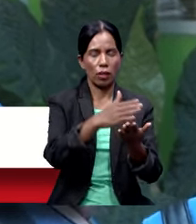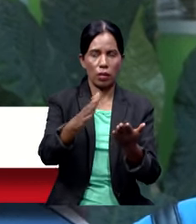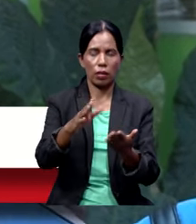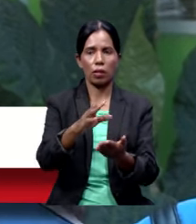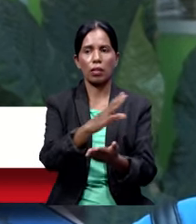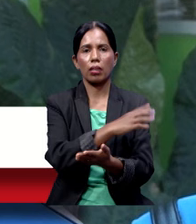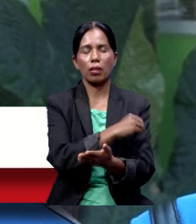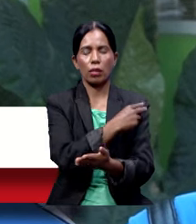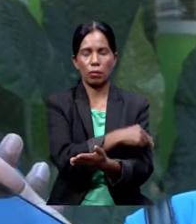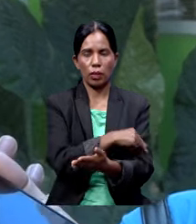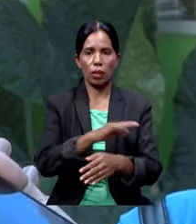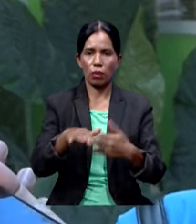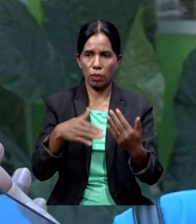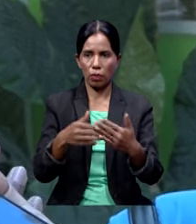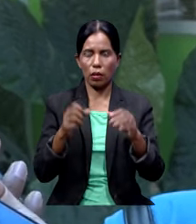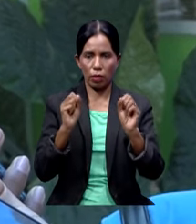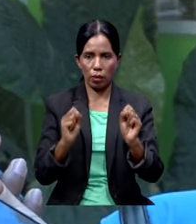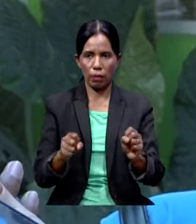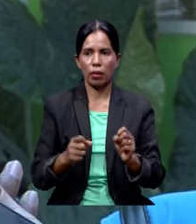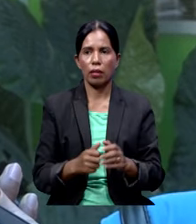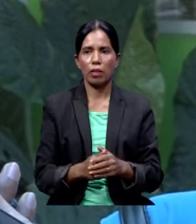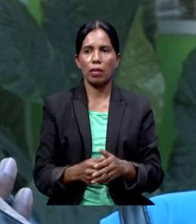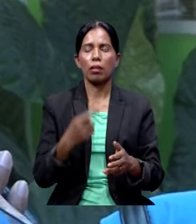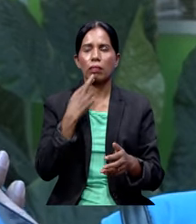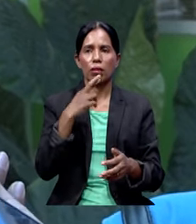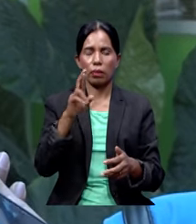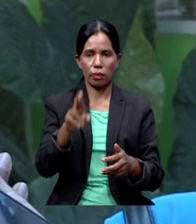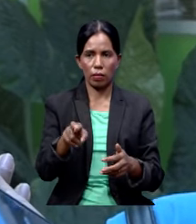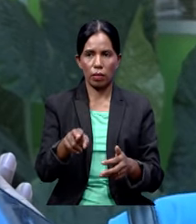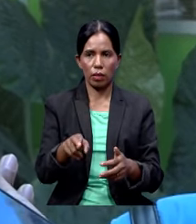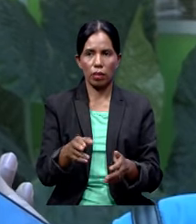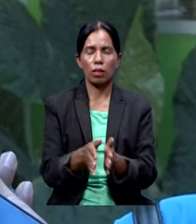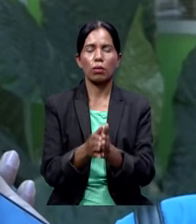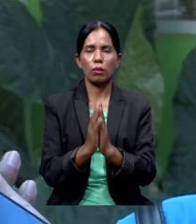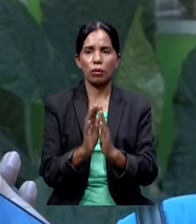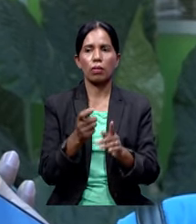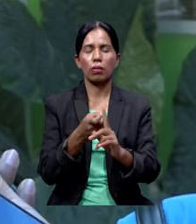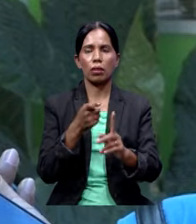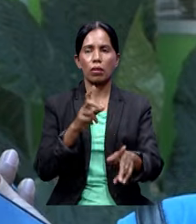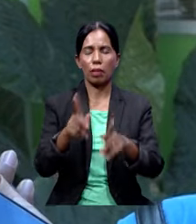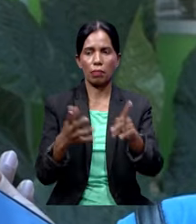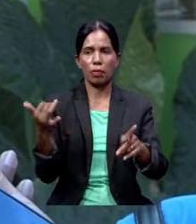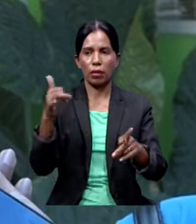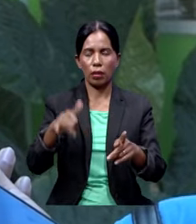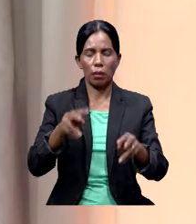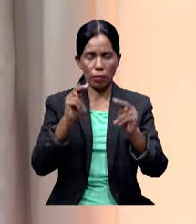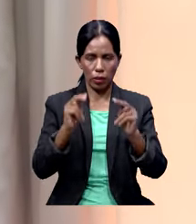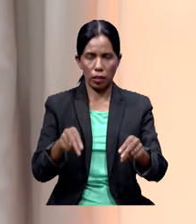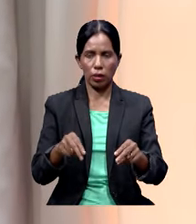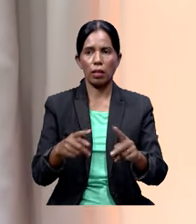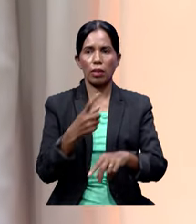Saúde Comunitária Sira. Atum ne bele responde exigência ka o comunidade ser ne precisa durante